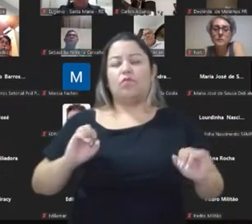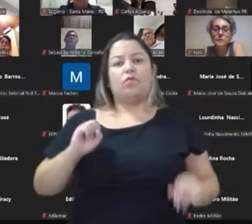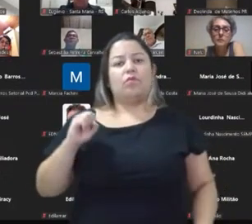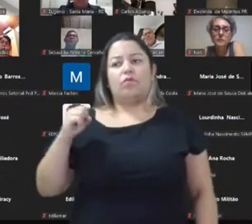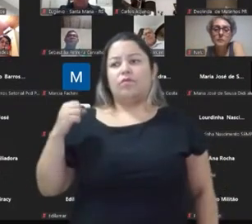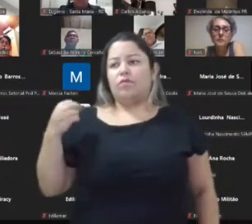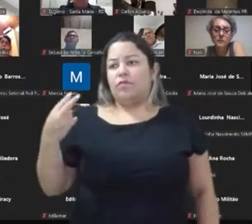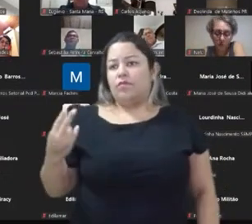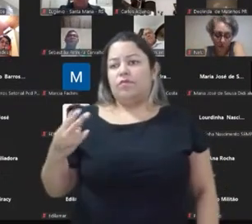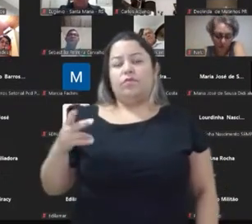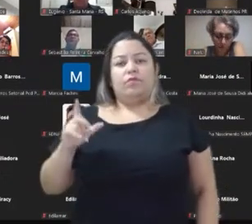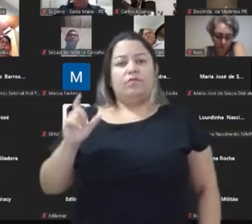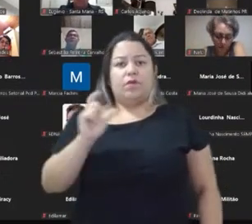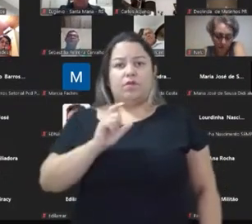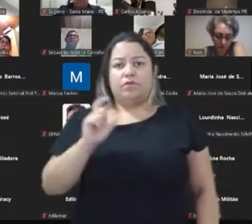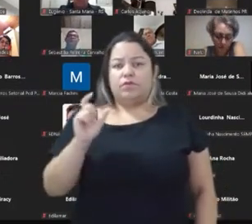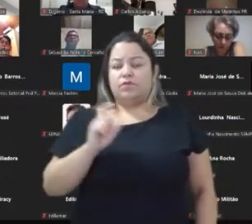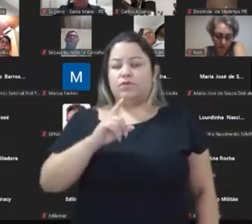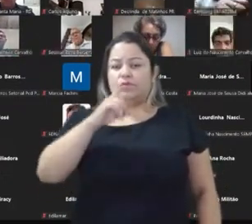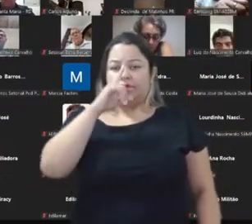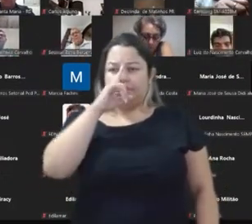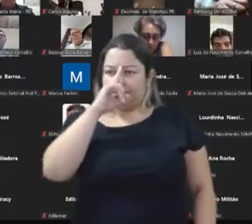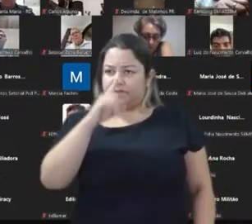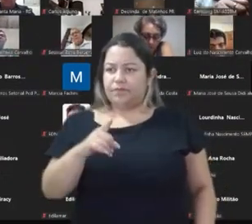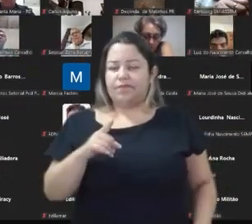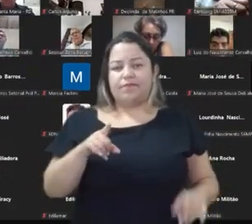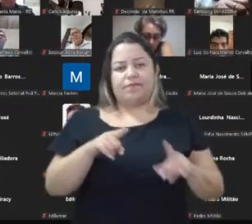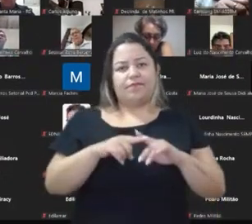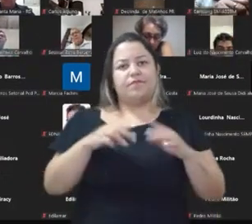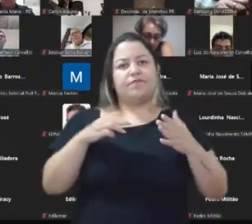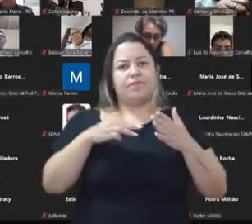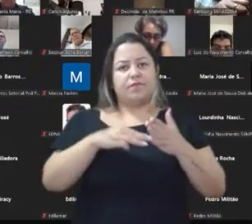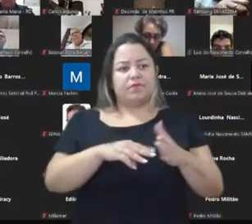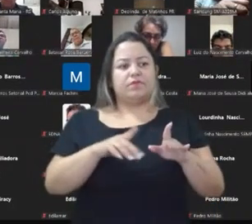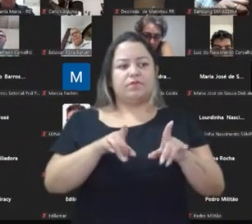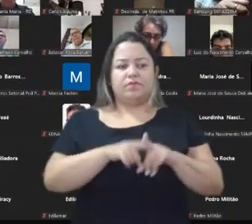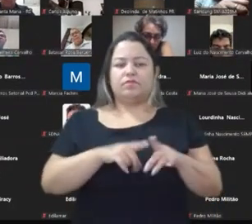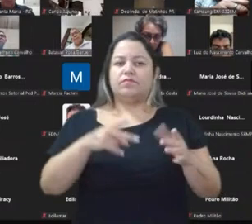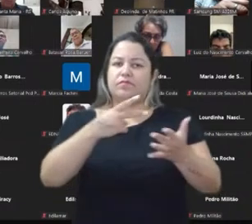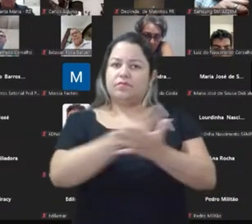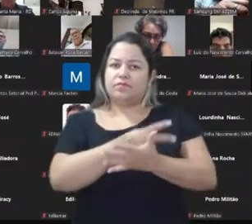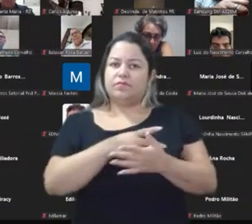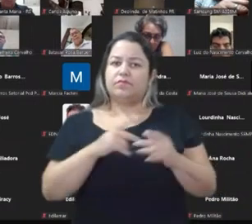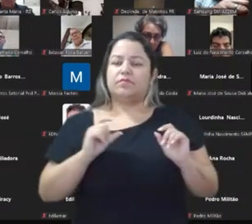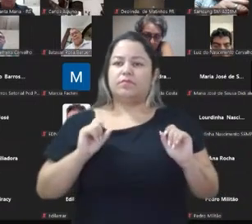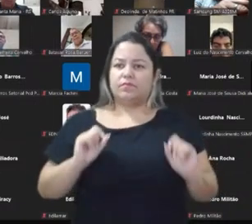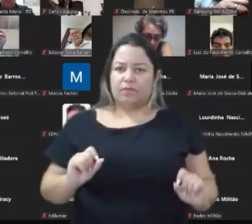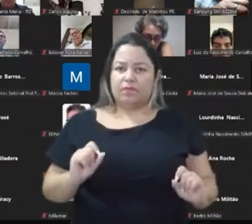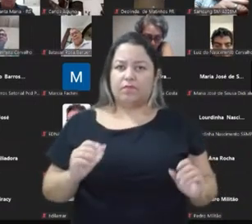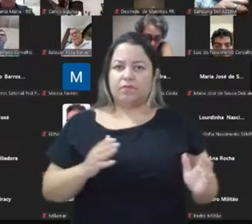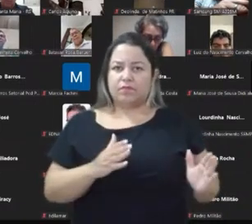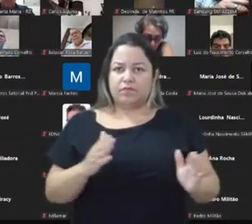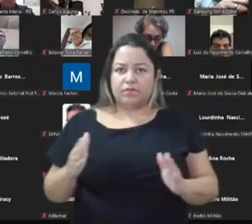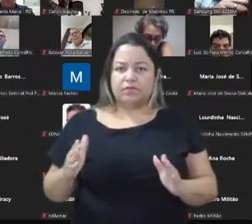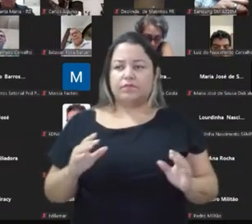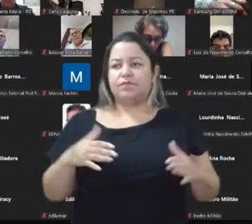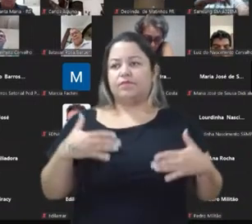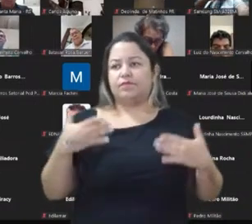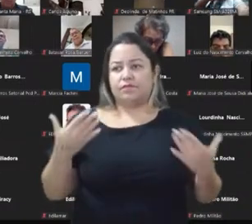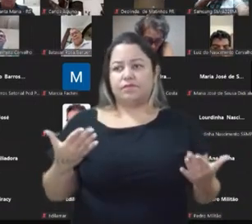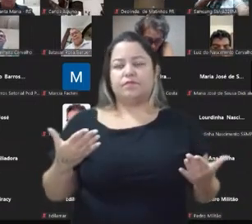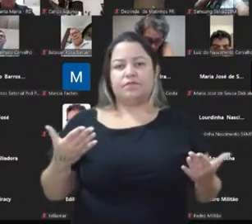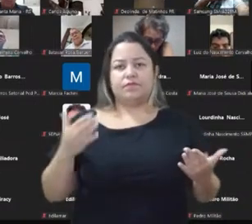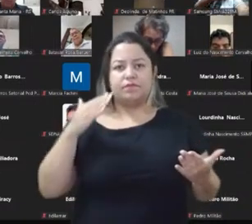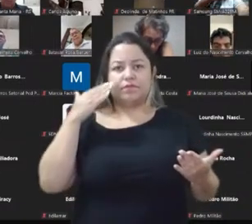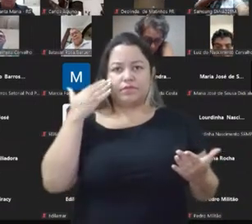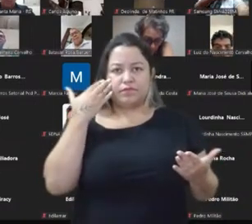né palavra de ordem ou de tipo de mensagem Ali vai chegar nisso nesse nesse enfim tradução de